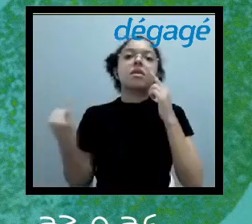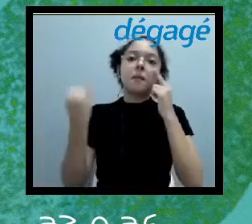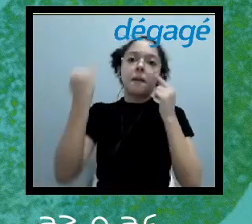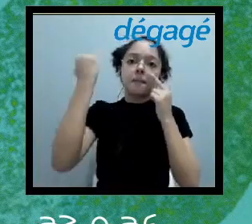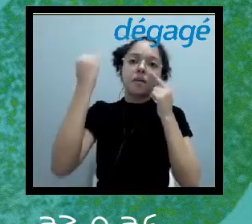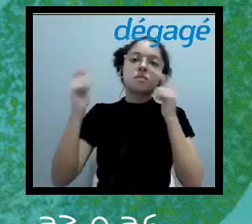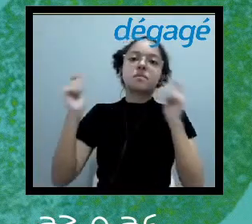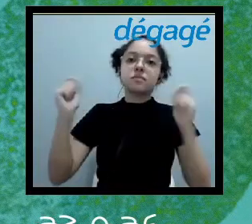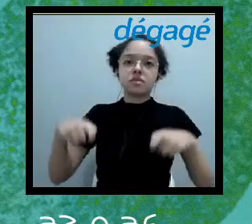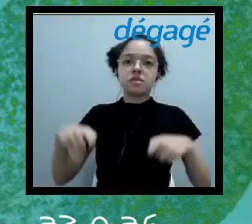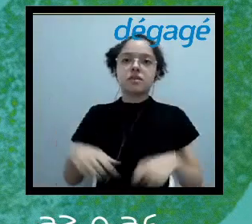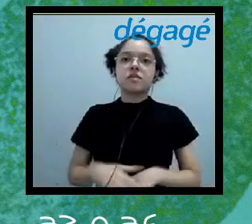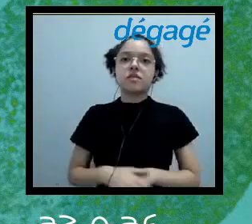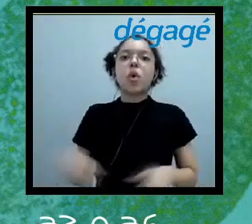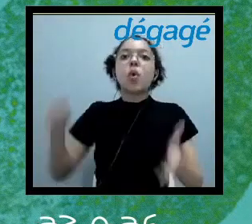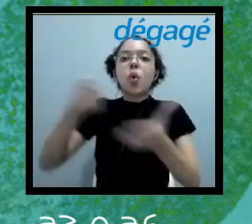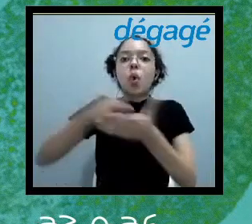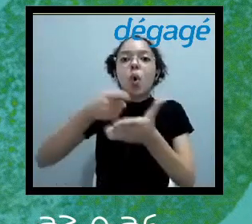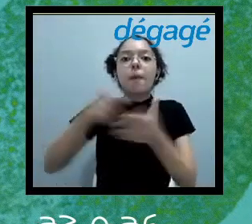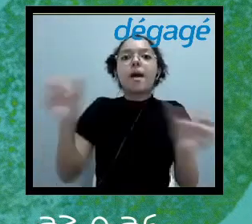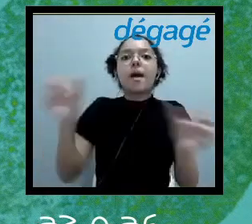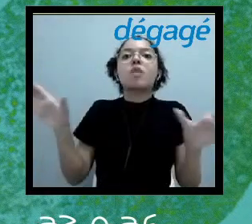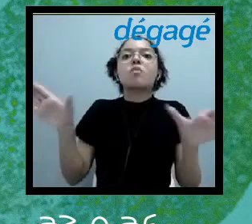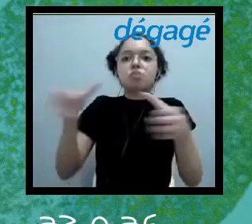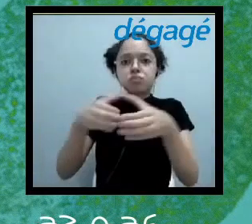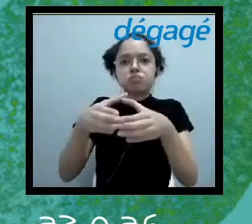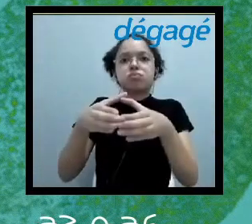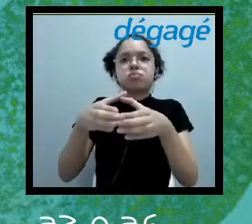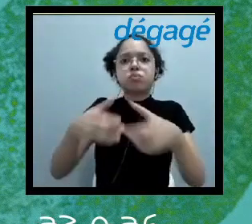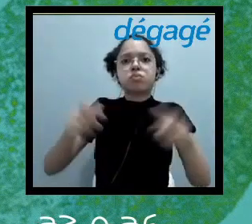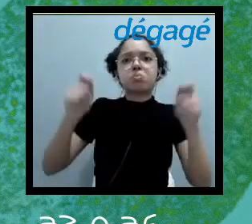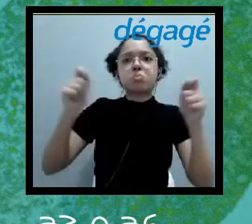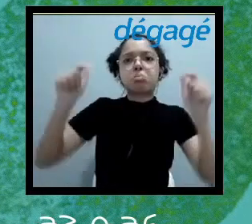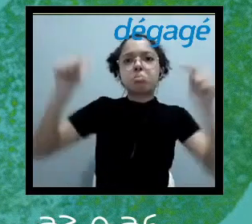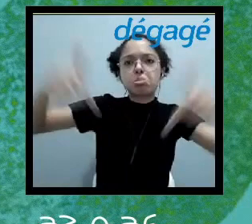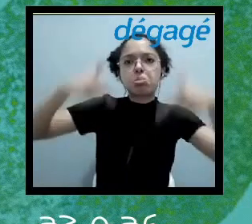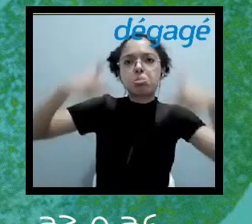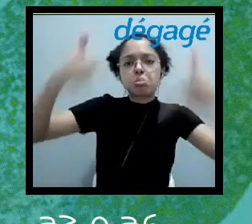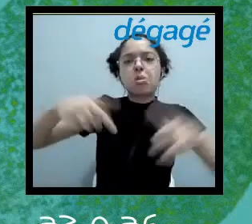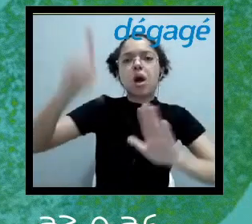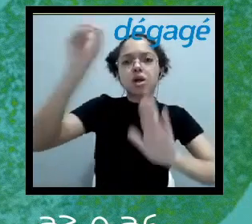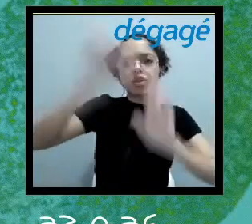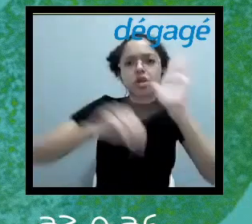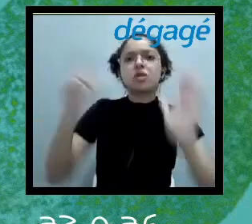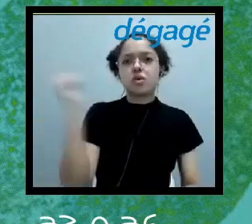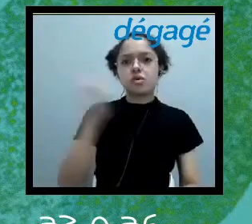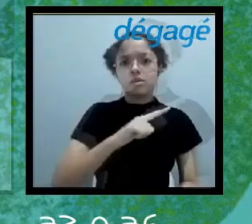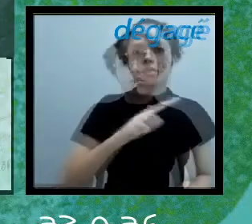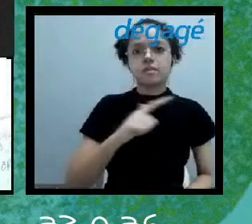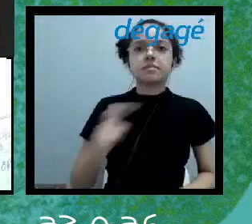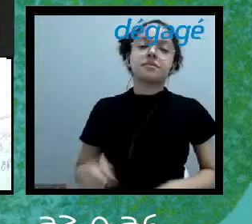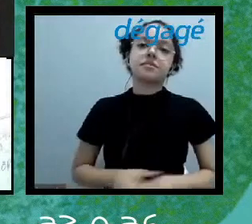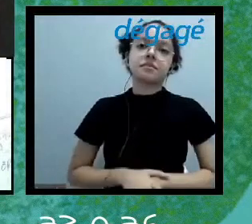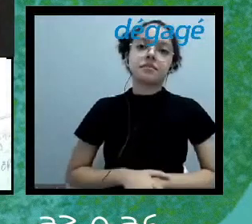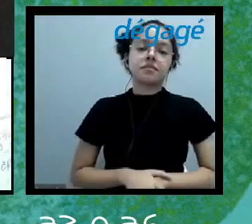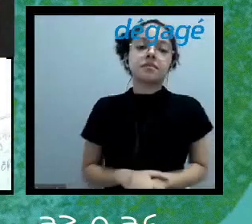possibilidade. Cobrar junto, né? Fazer e ir cobrando para a gente conseguir mais fundos, mais possibilidades.